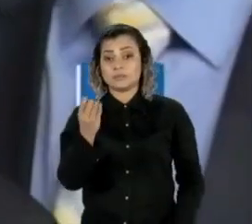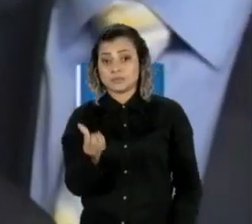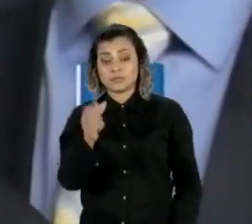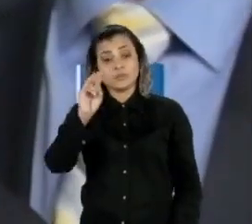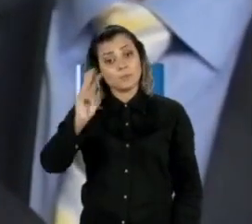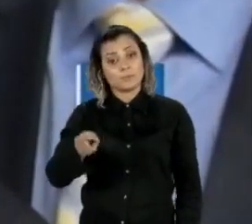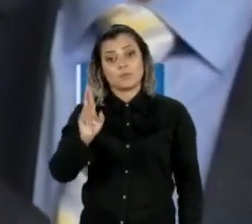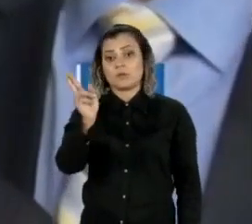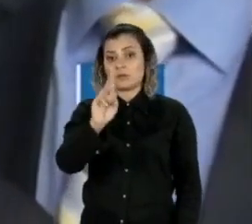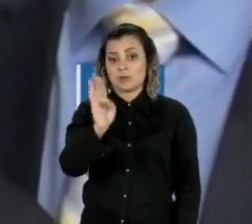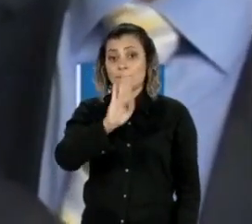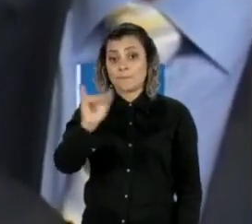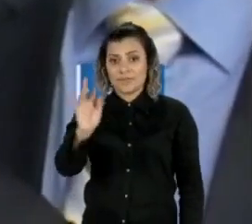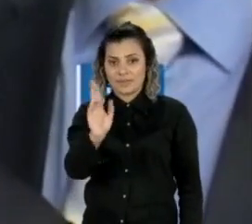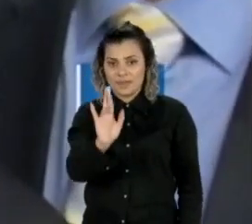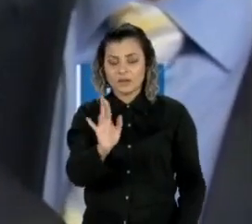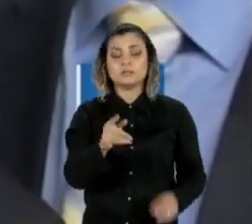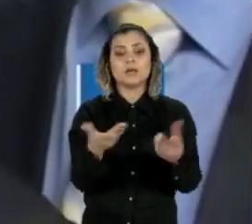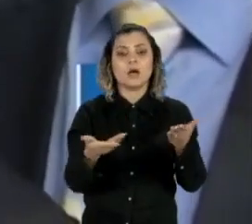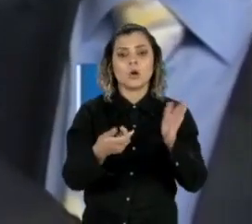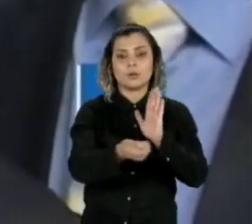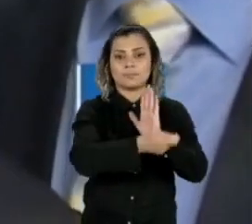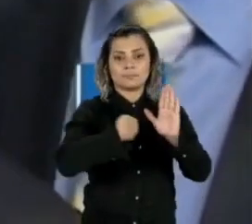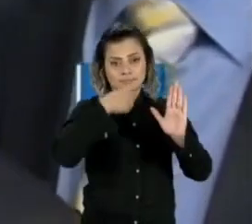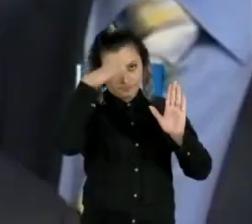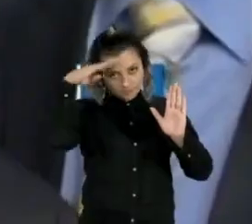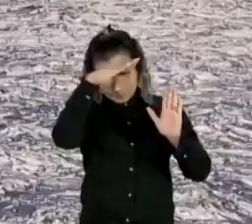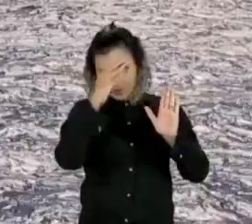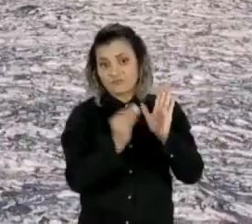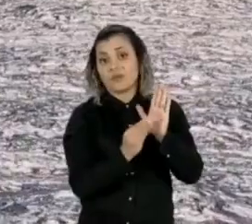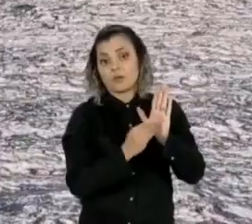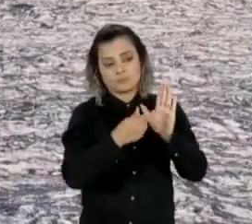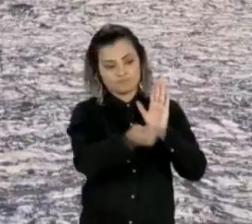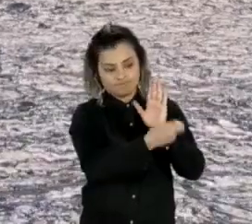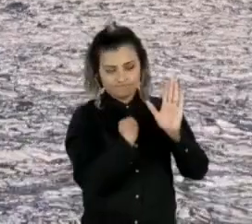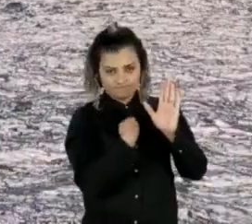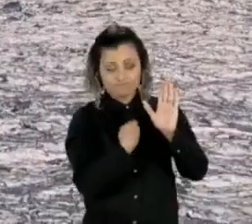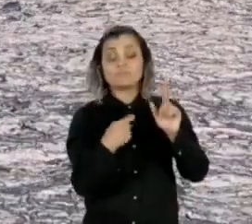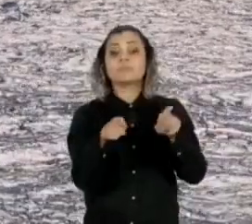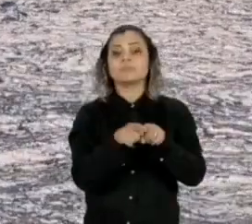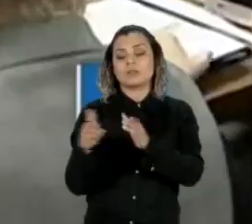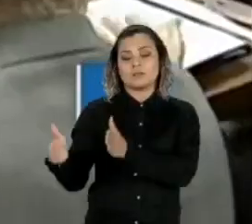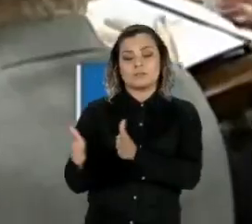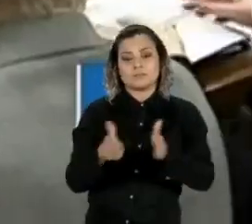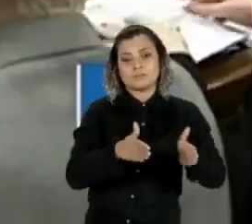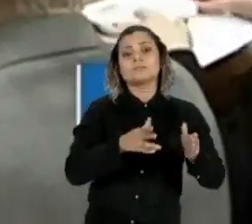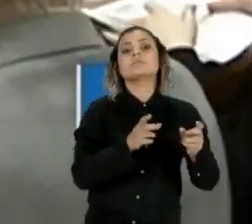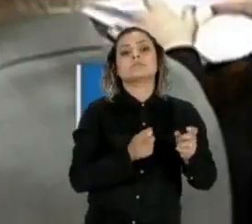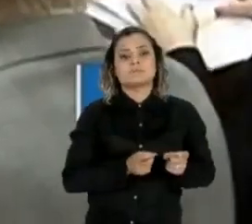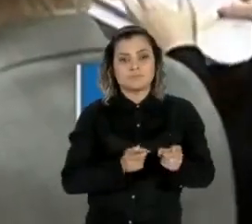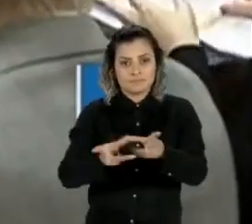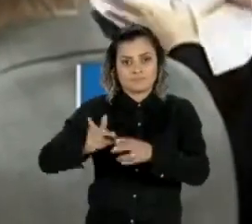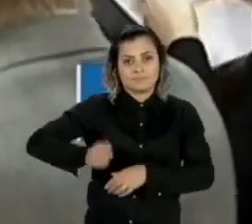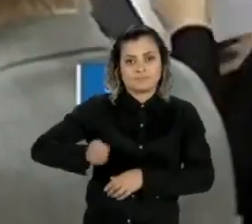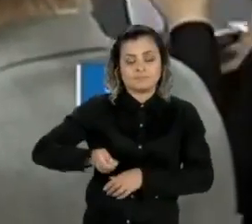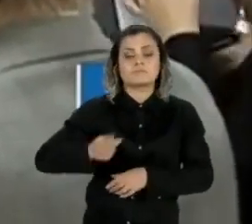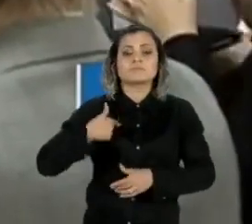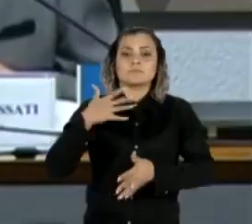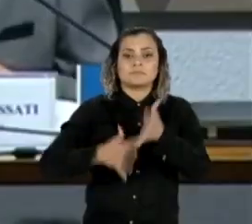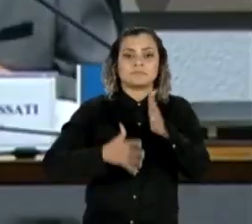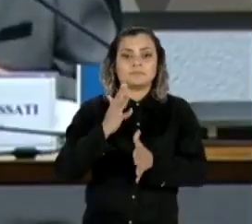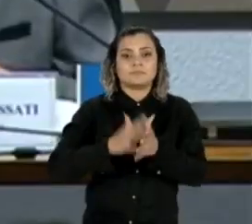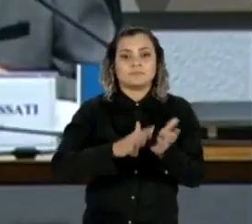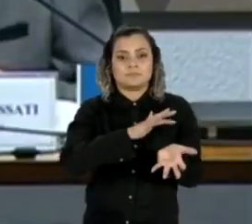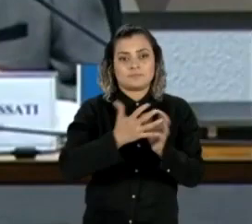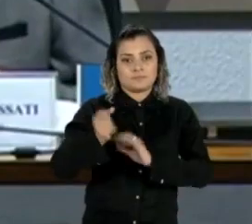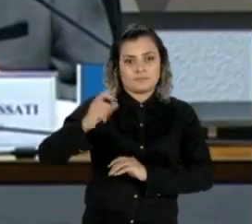O projeto segue agora para a sanção ou veto do presidente Jair Bolsonaro. A tramitação do projeto do pré-sal travou o andamento do segundo turno da